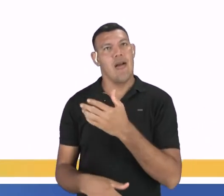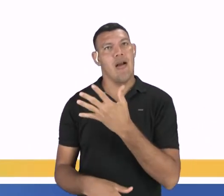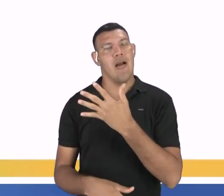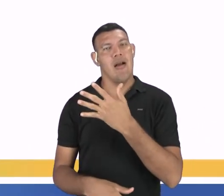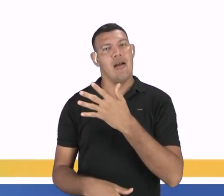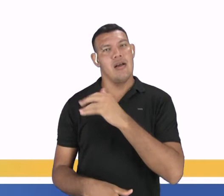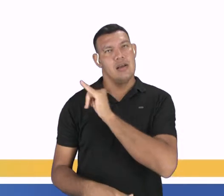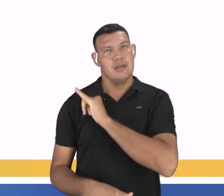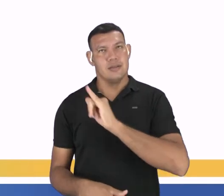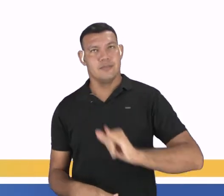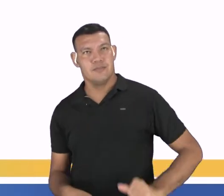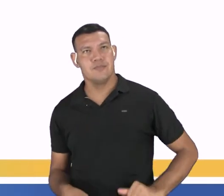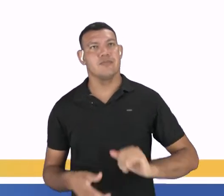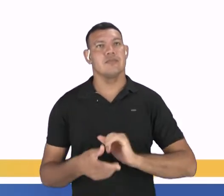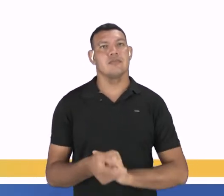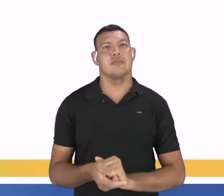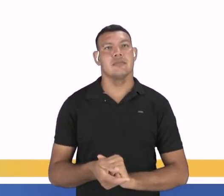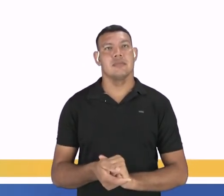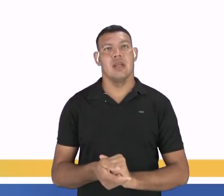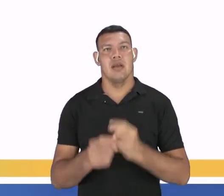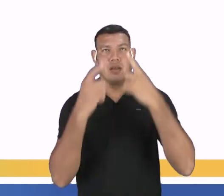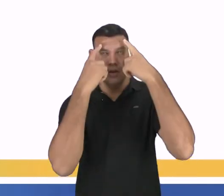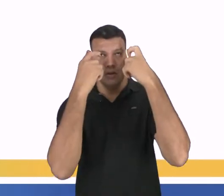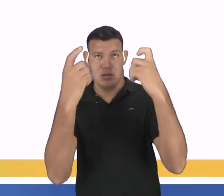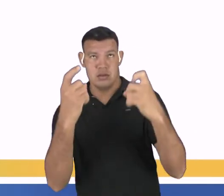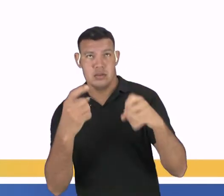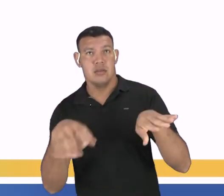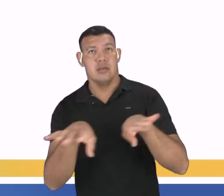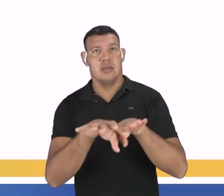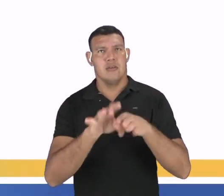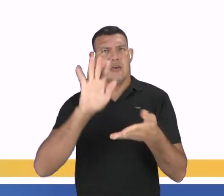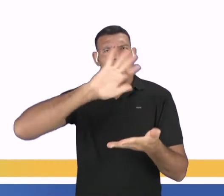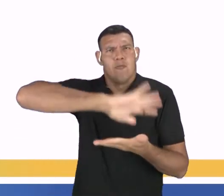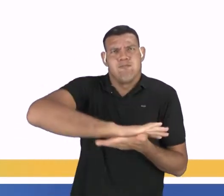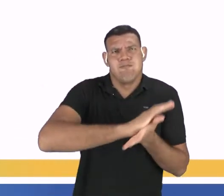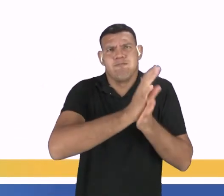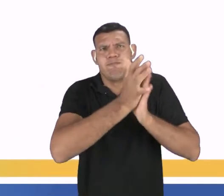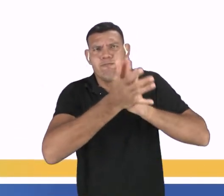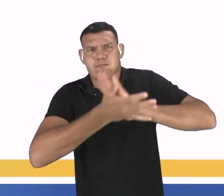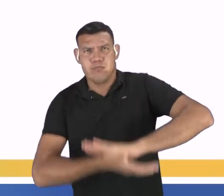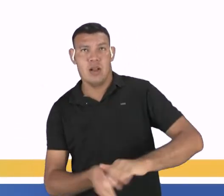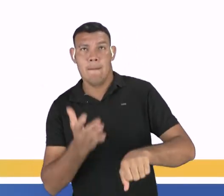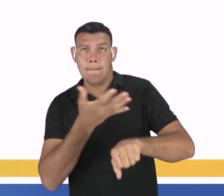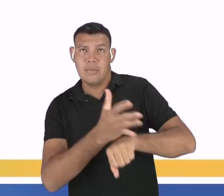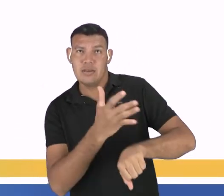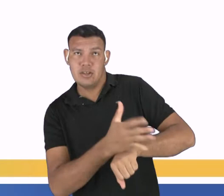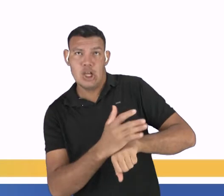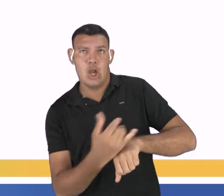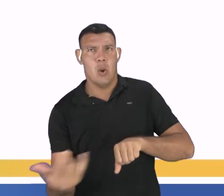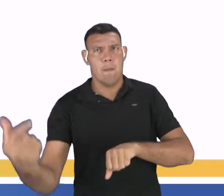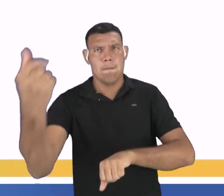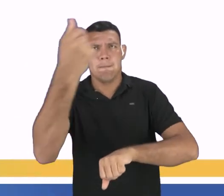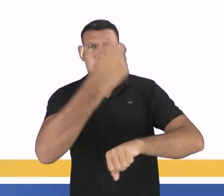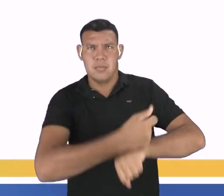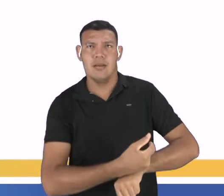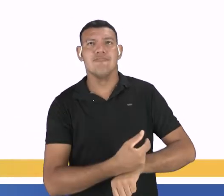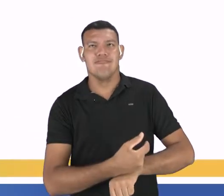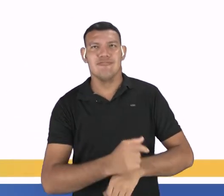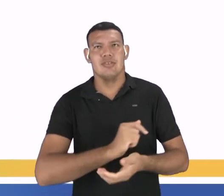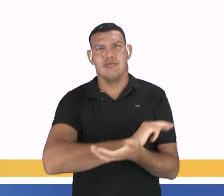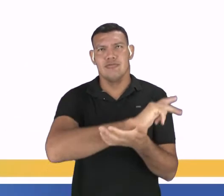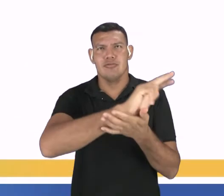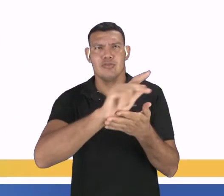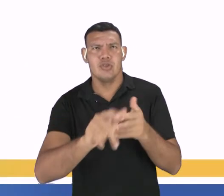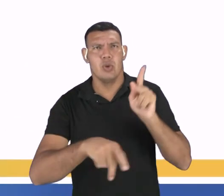praticado pelos colonizadores, diversos povos africanos resistiram e se levantaram contra os europeus, dando origem a